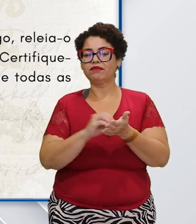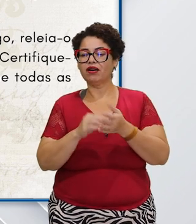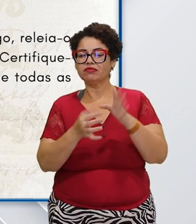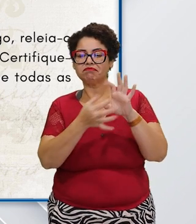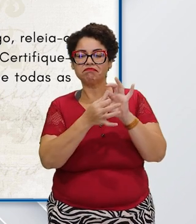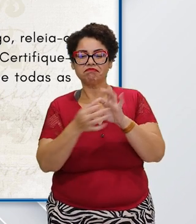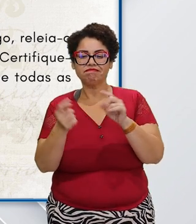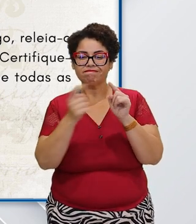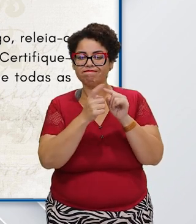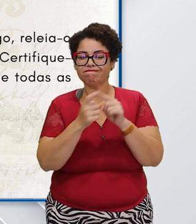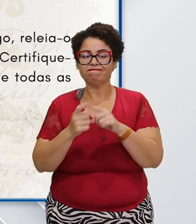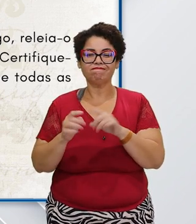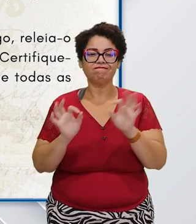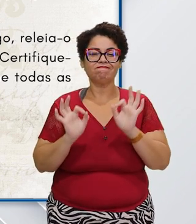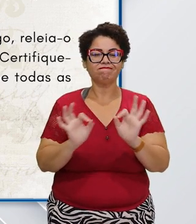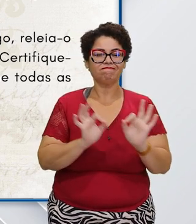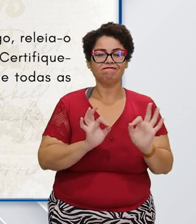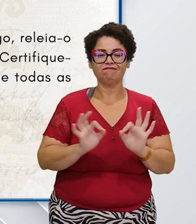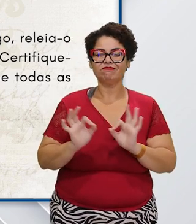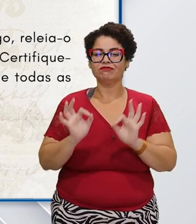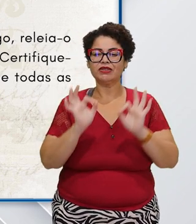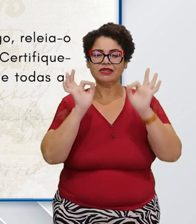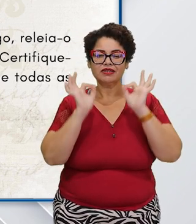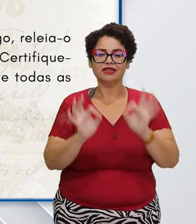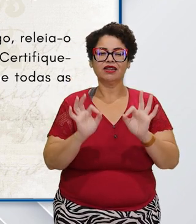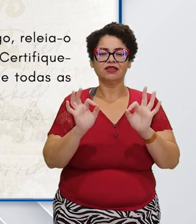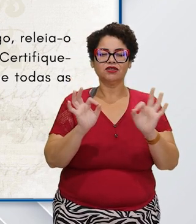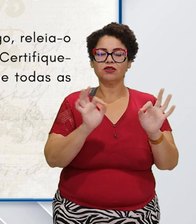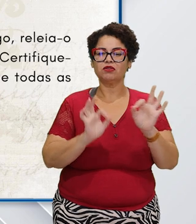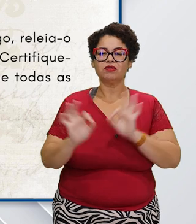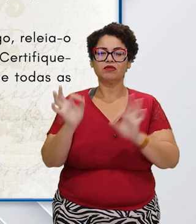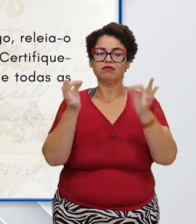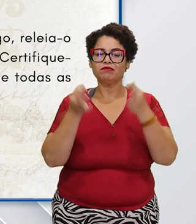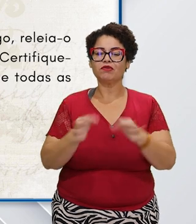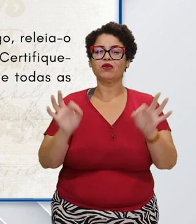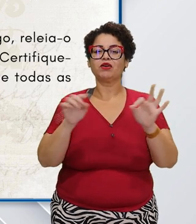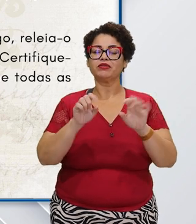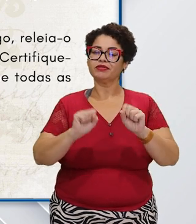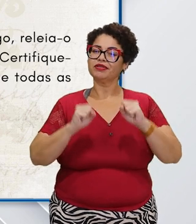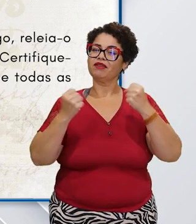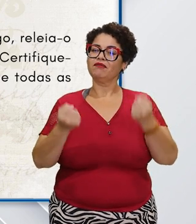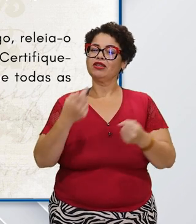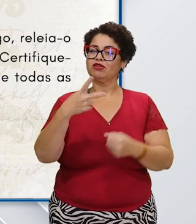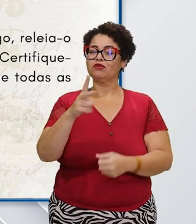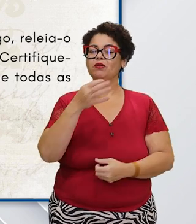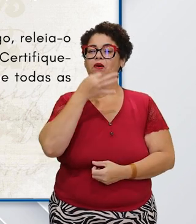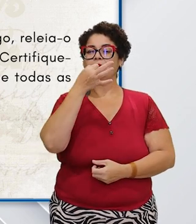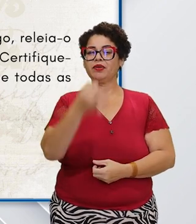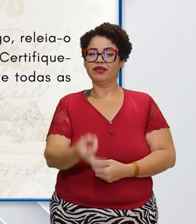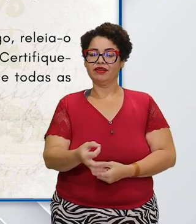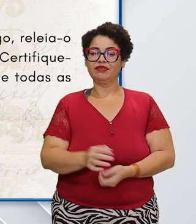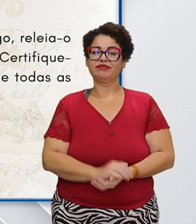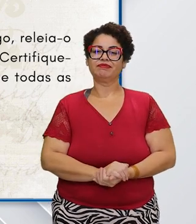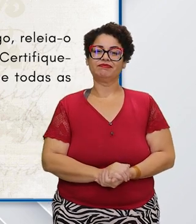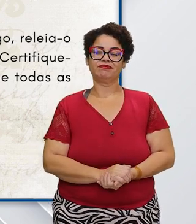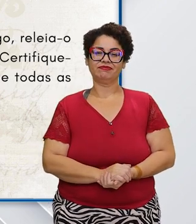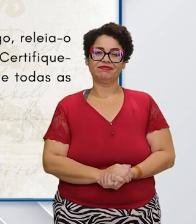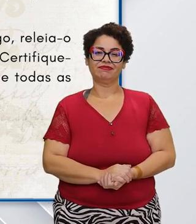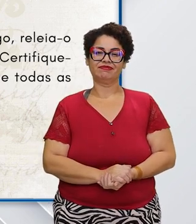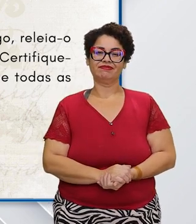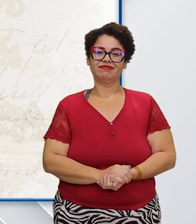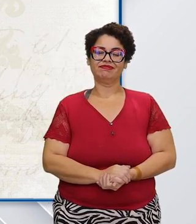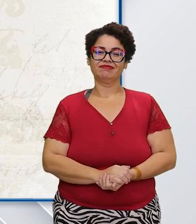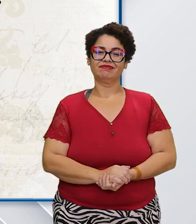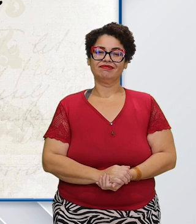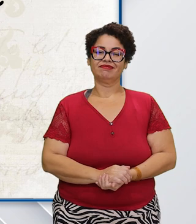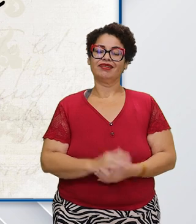Alguma vírgula algum probleminha de concordância para deixar ele redondinho e defender o seu ponto de